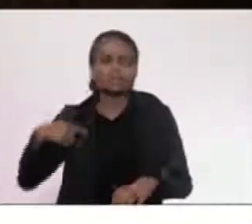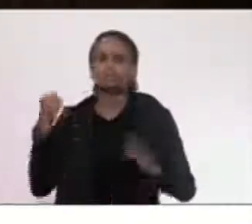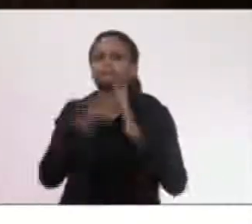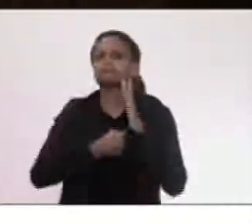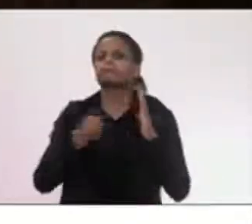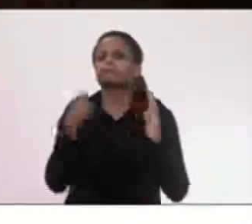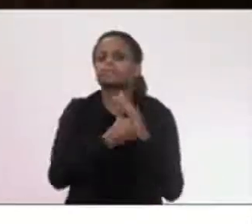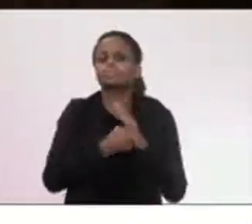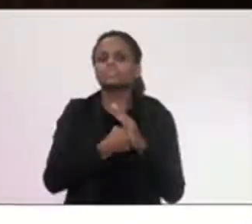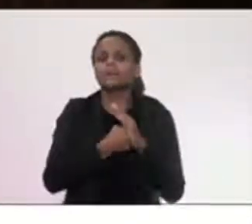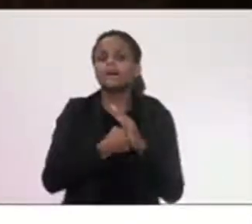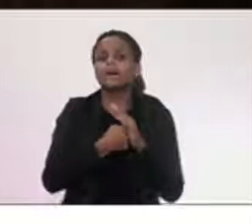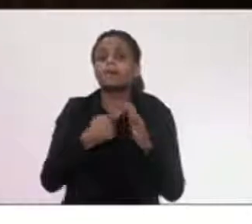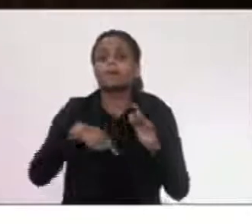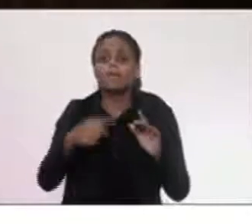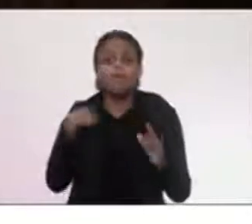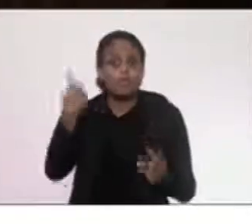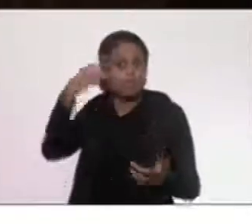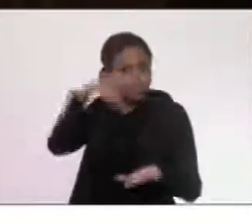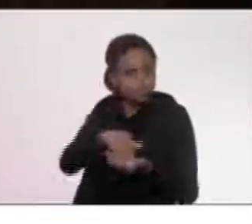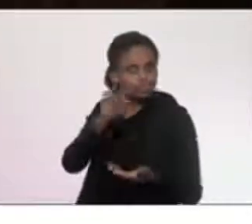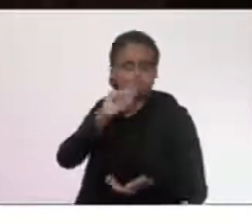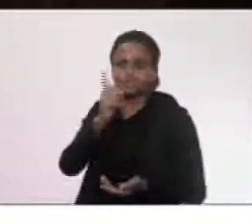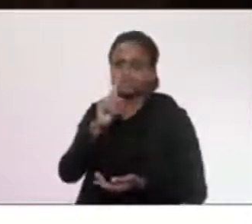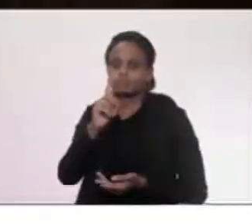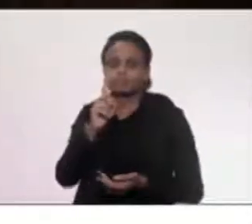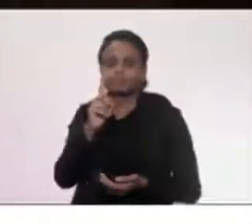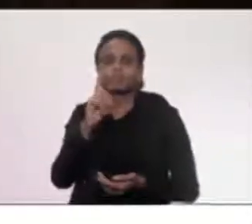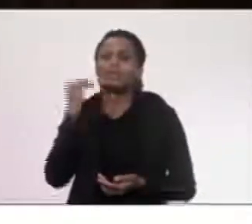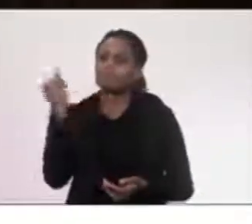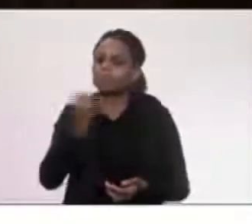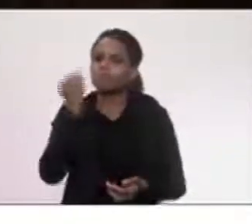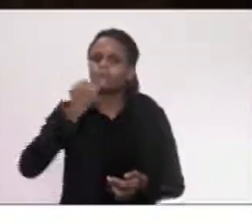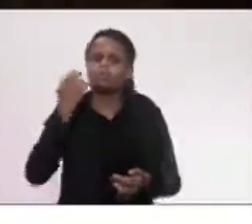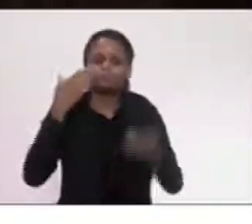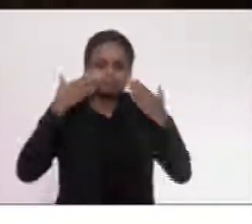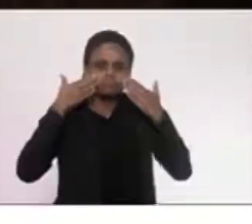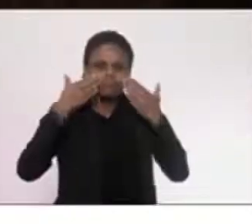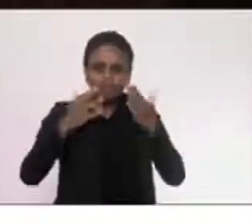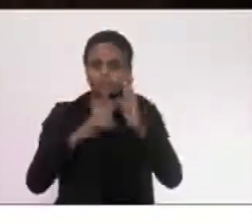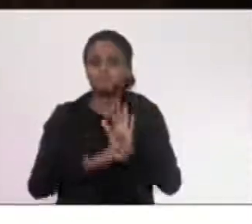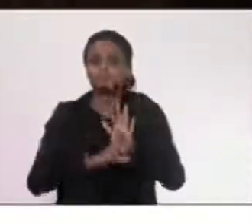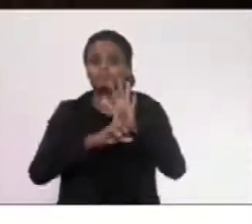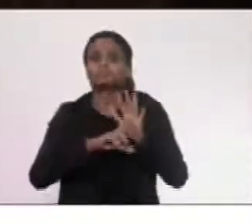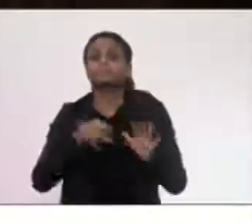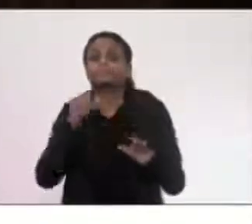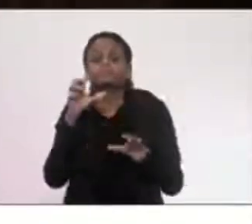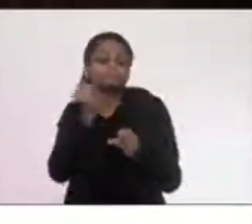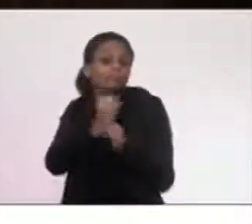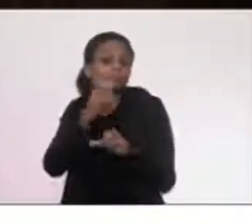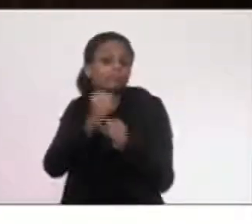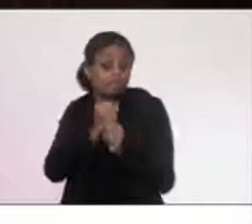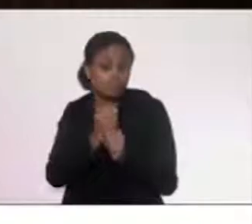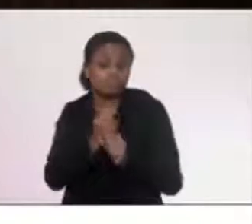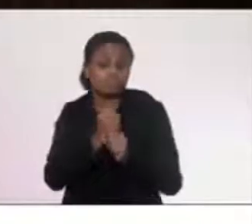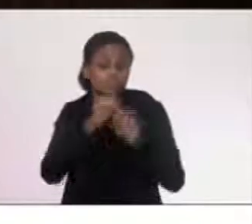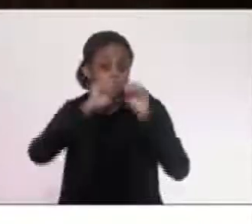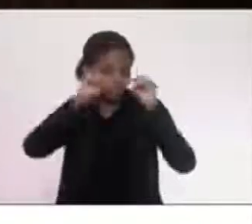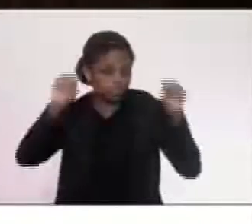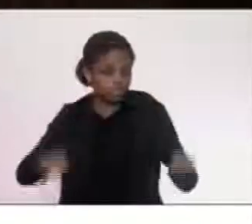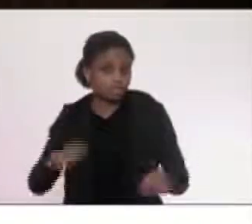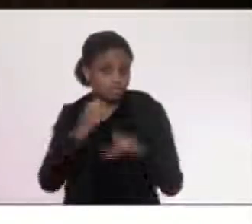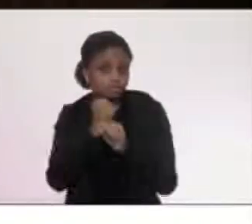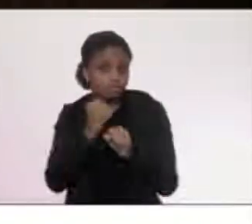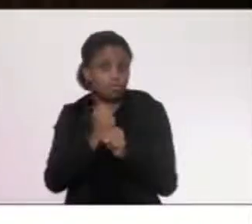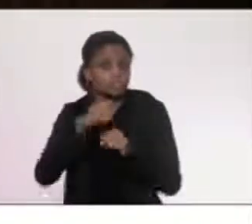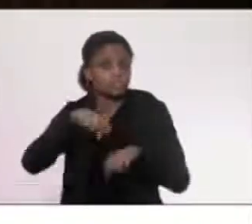para que não seja a última. Isso é muito simbólico do que representa o sistema de cotas no Rio de Janeiro e